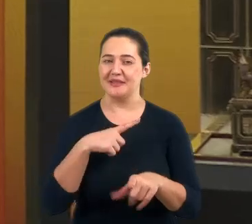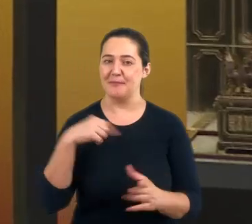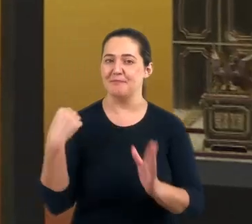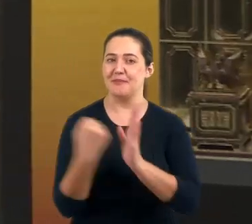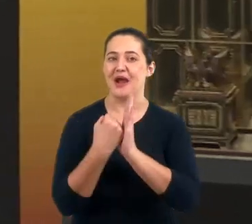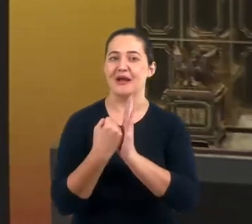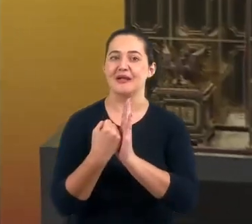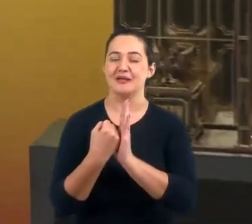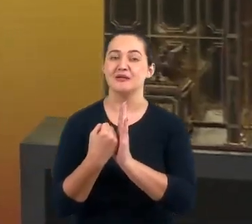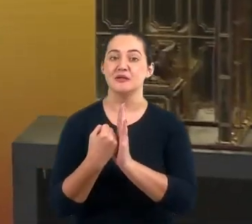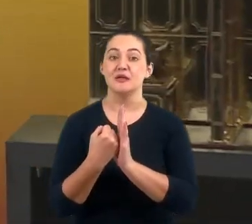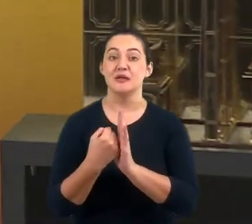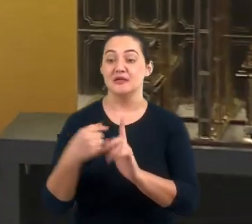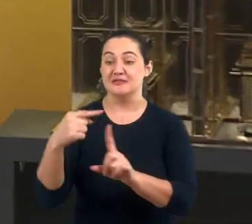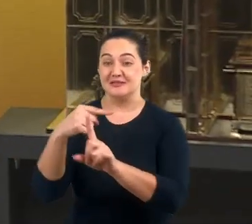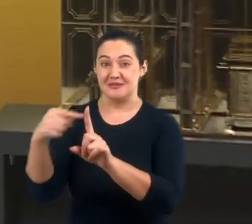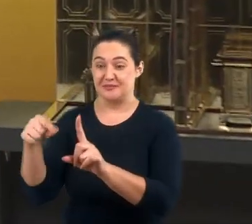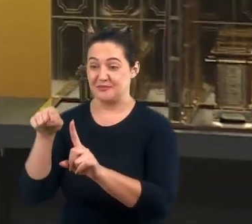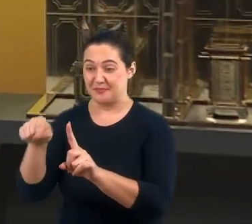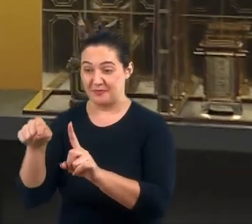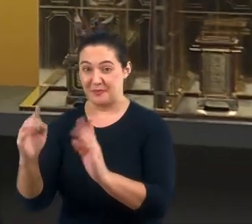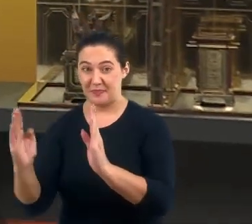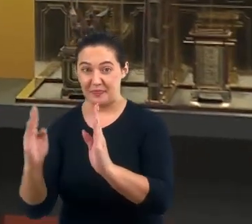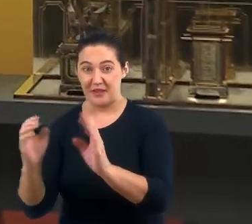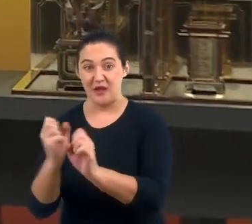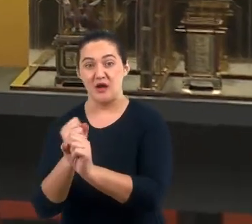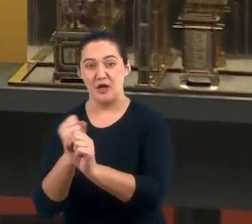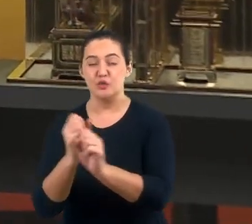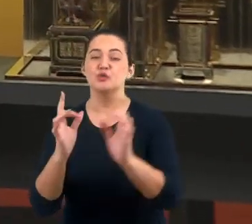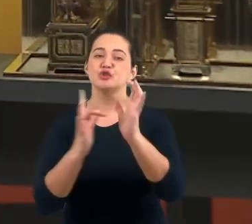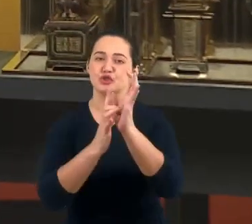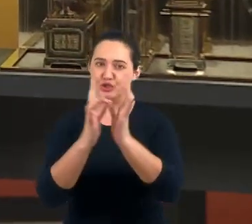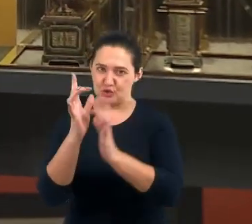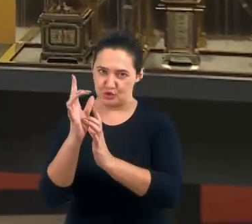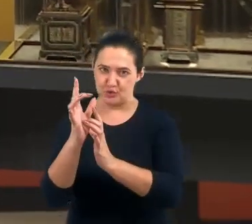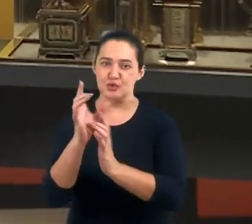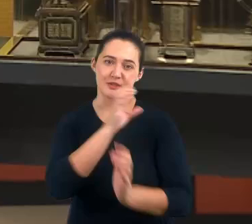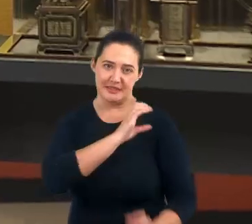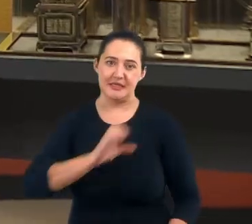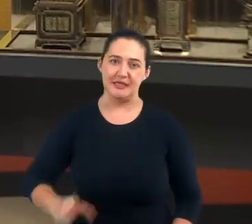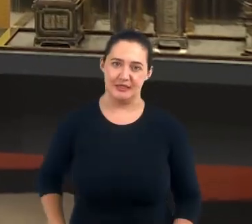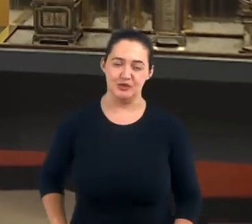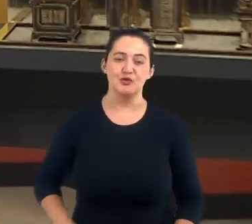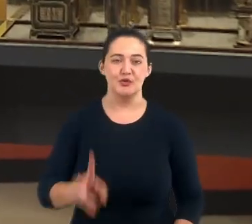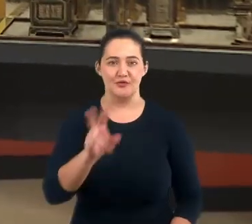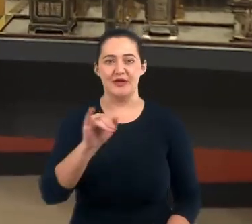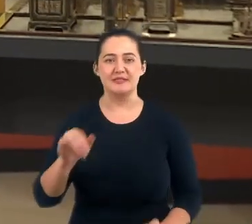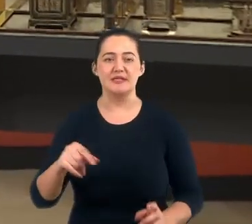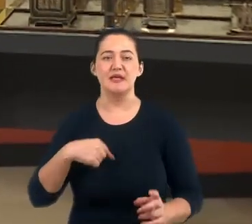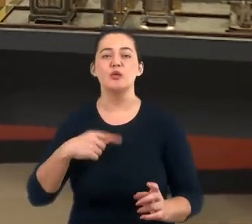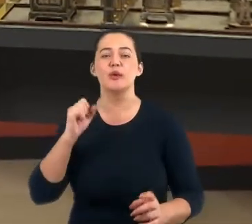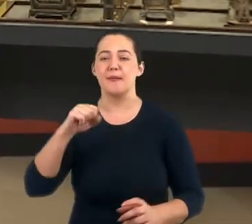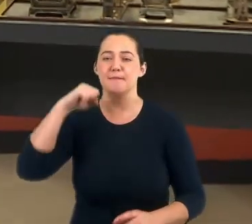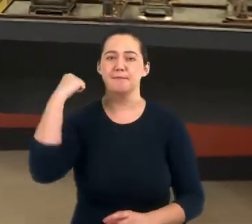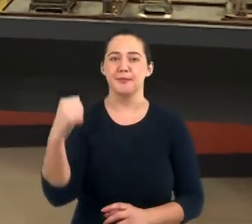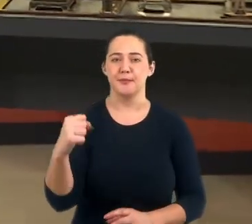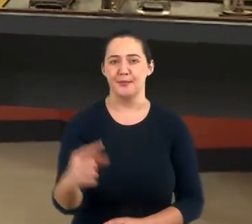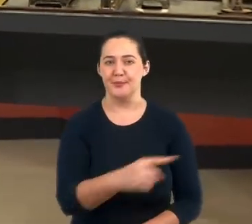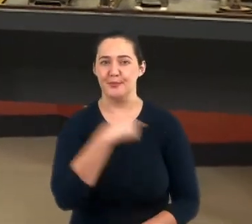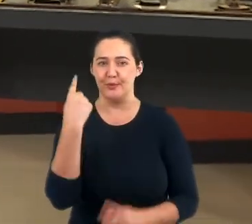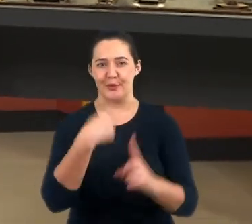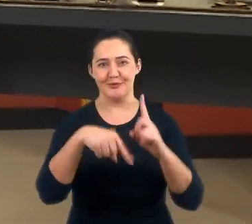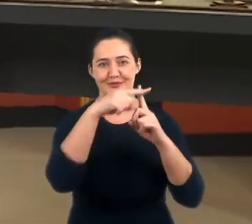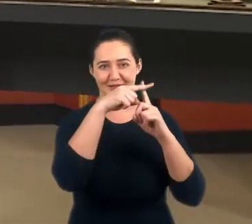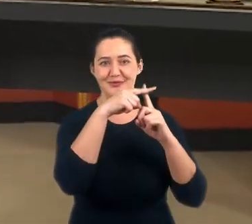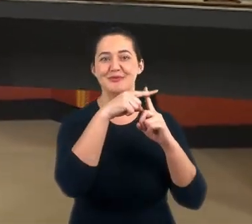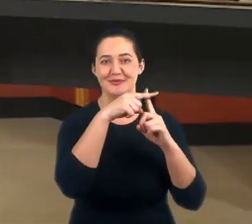da 70ª semana de anos, Jesus, ou o Cristo, seria cortado, isto é, morto na cruz. E